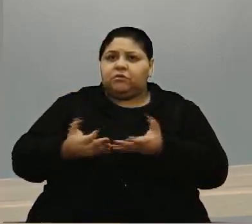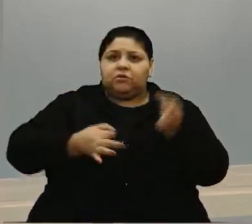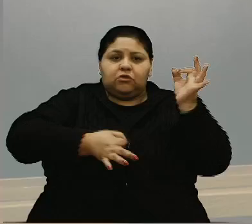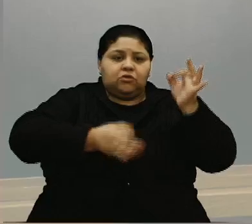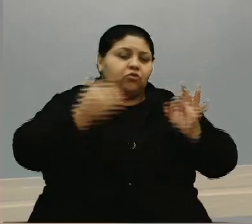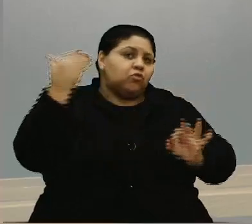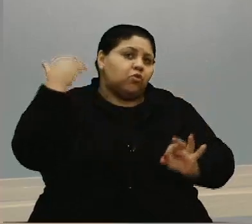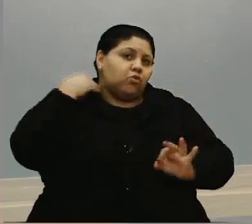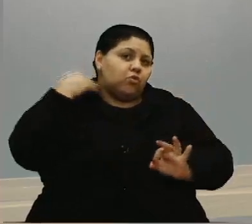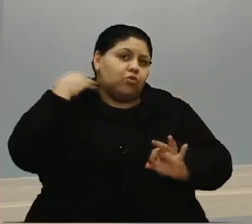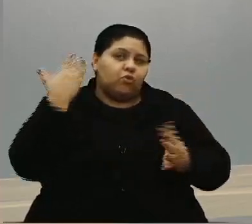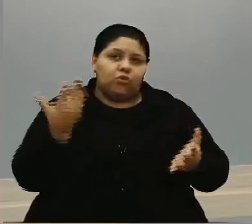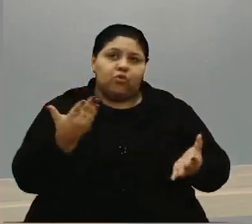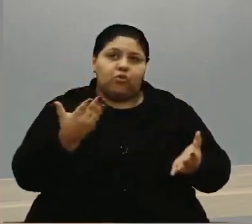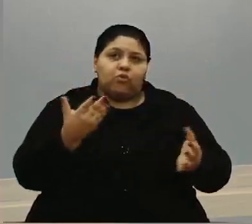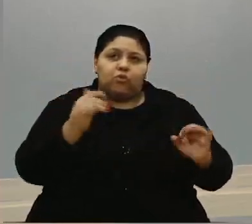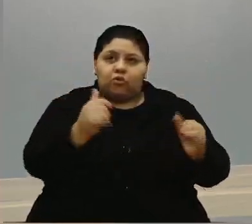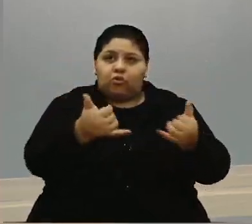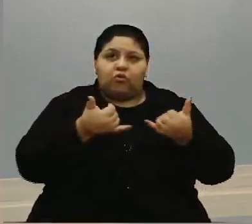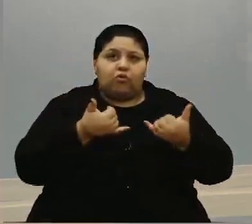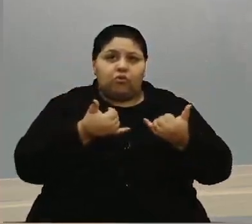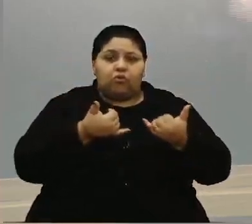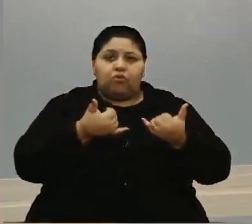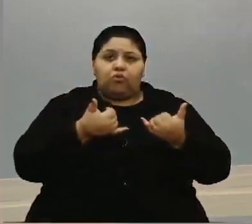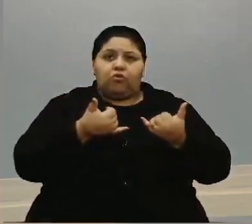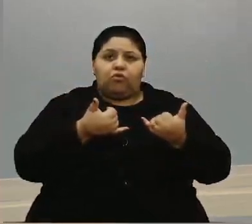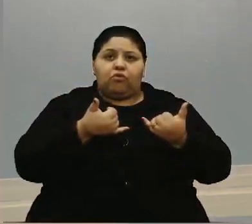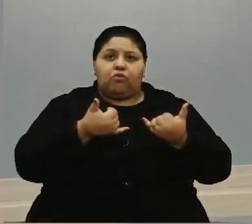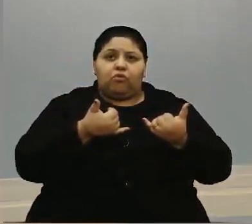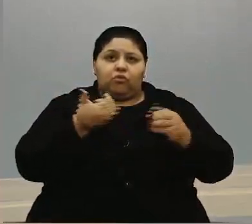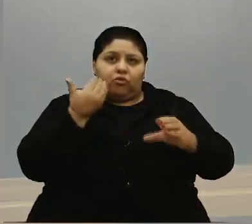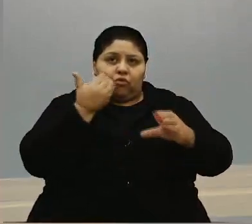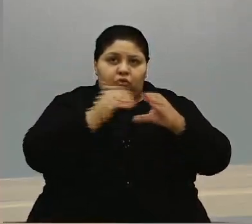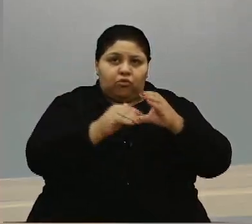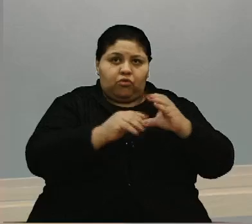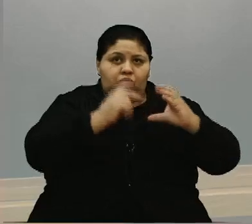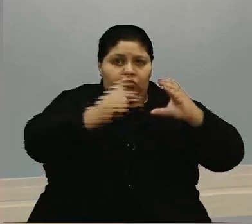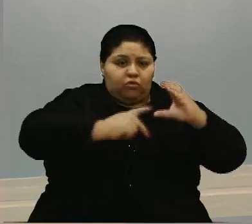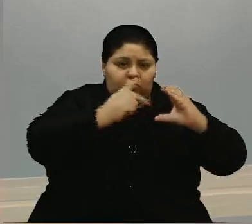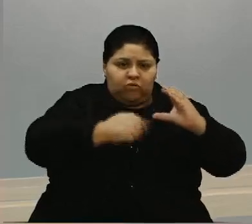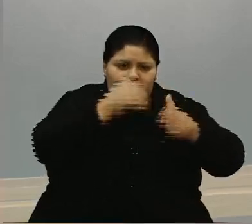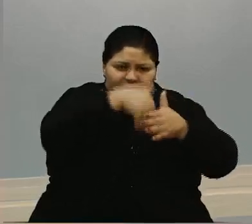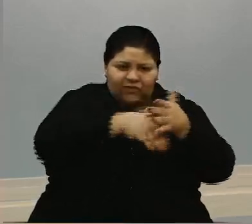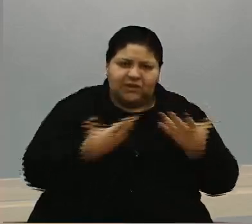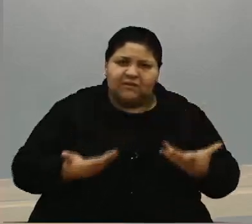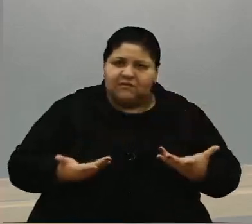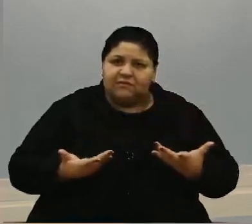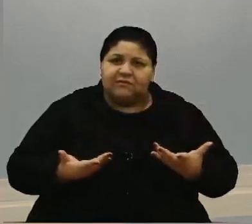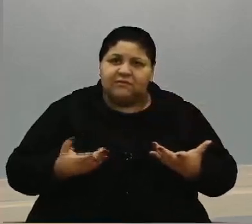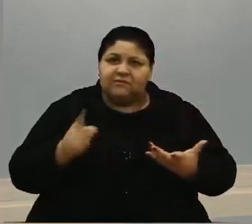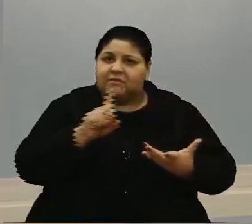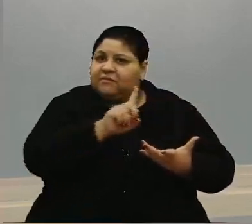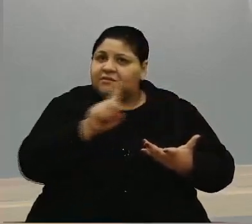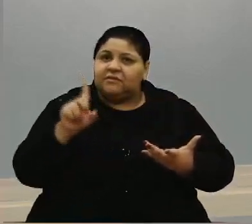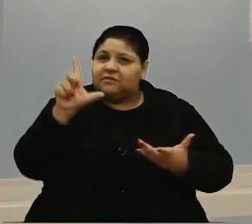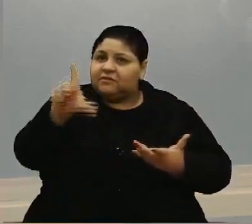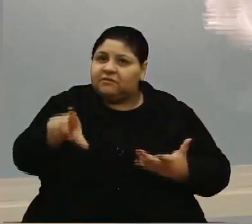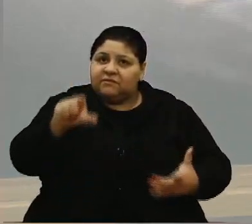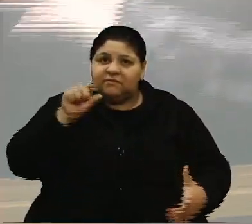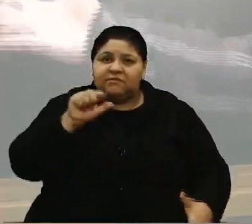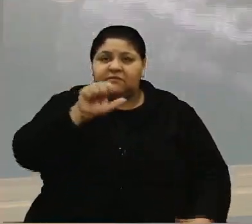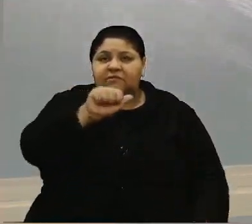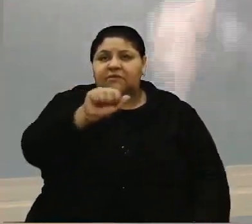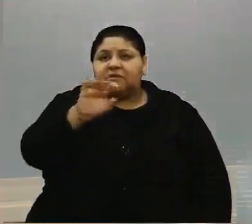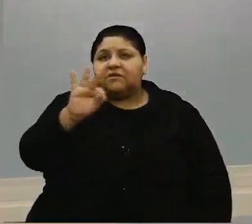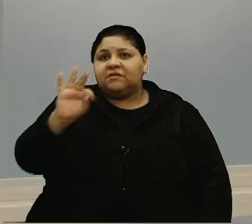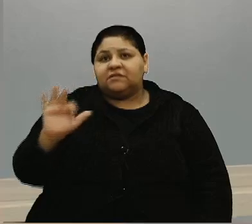recebe um acordo, um agravo, ele vai mandar o quê? Para a Câmara de Vereadores votar? Isso é decisão do STF, do